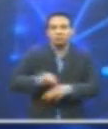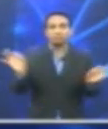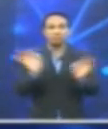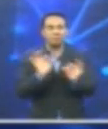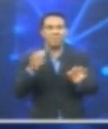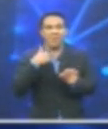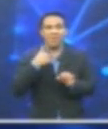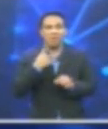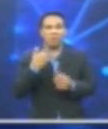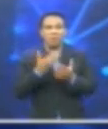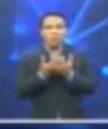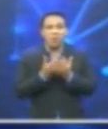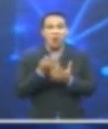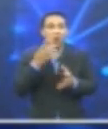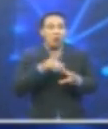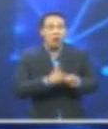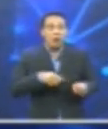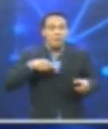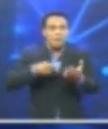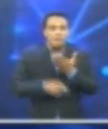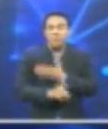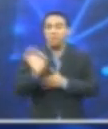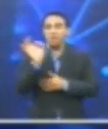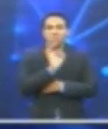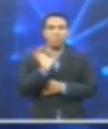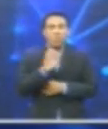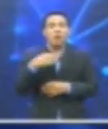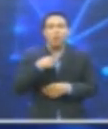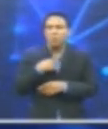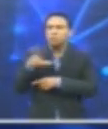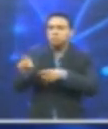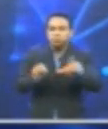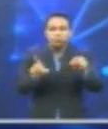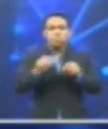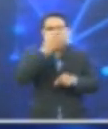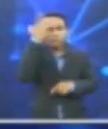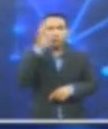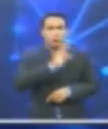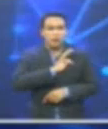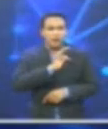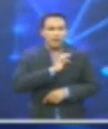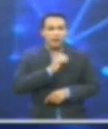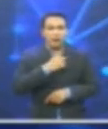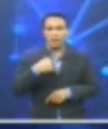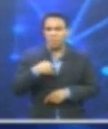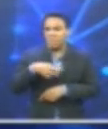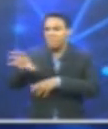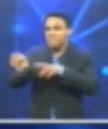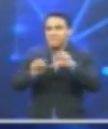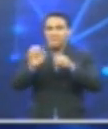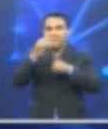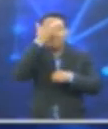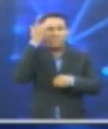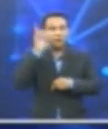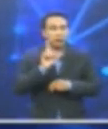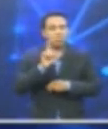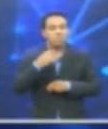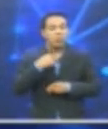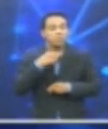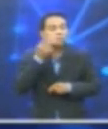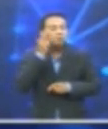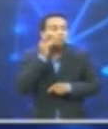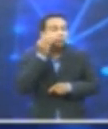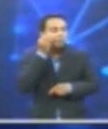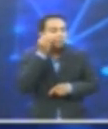equipe de excelência, uma equipe de técnicos. Não premiei ninguém do mundo político, nomeei pela competência,